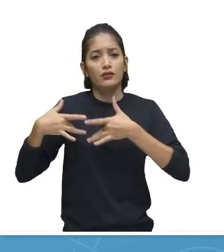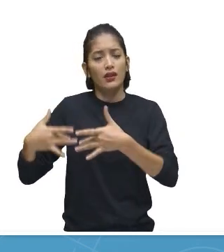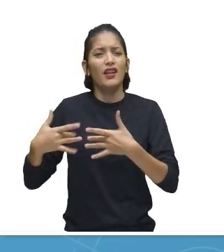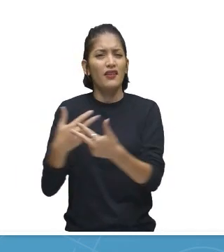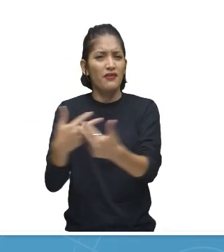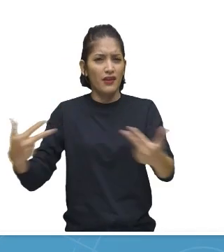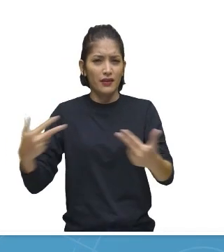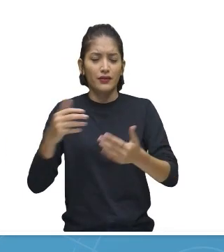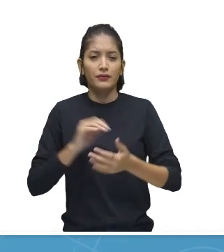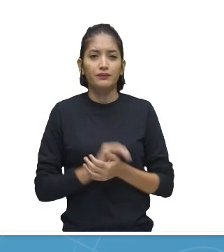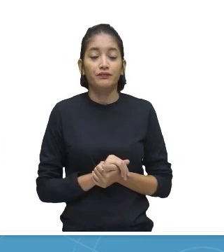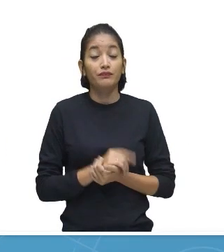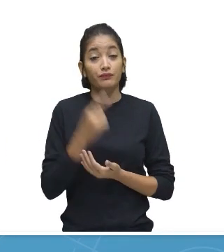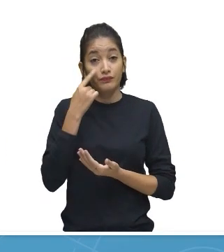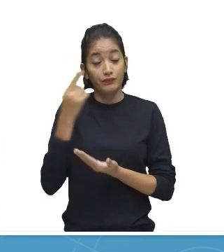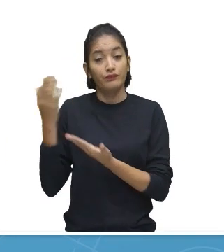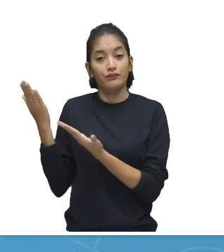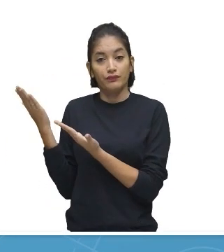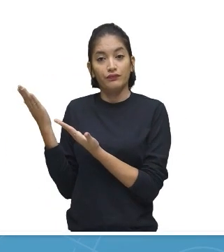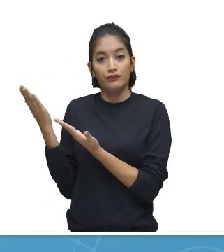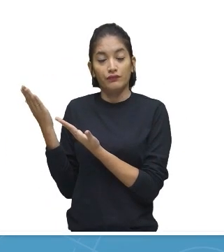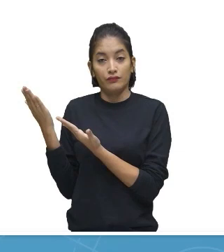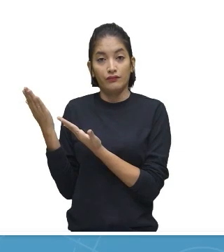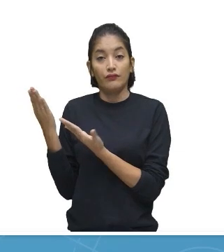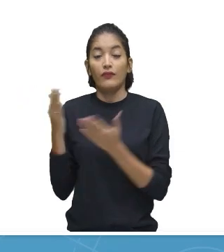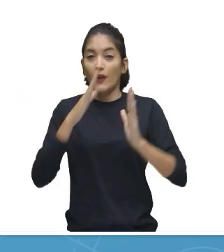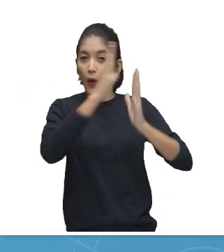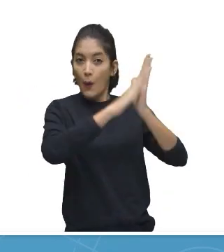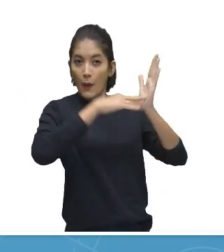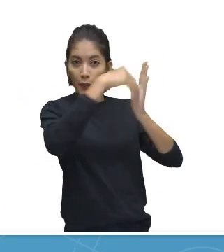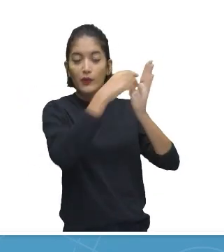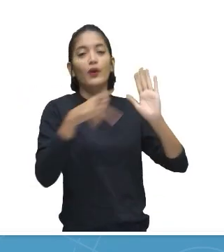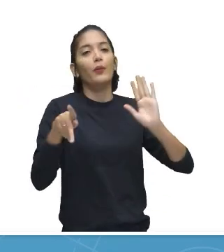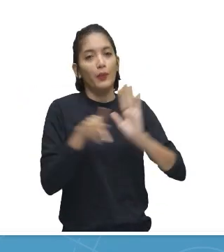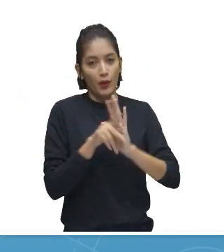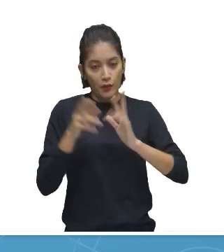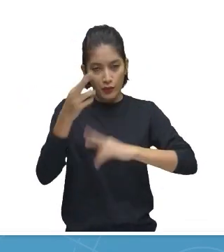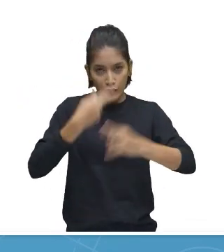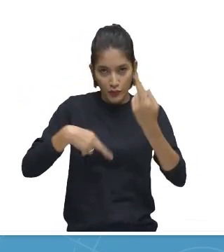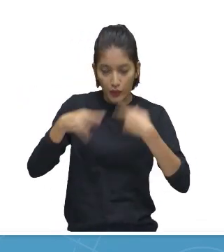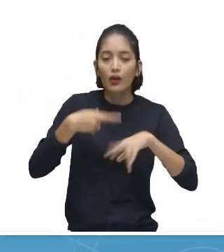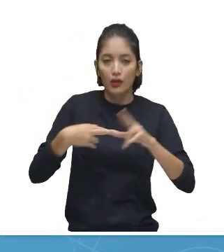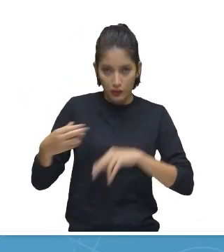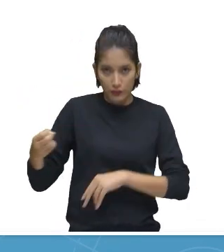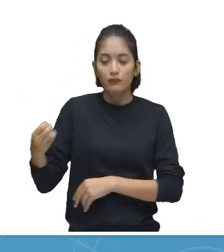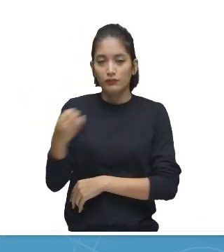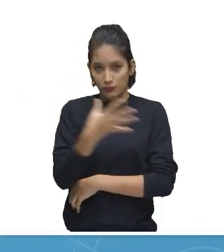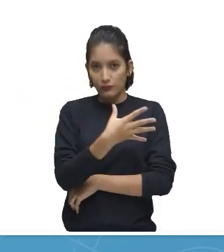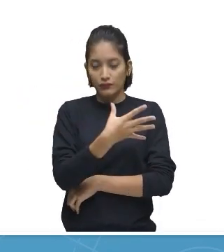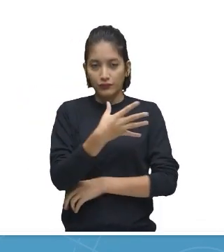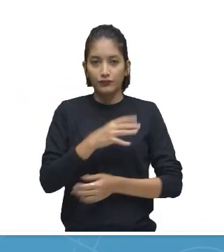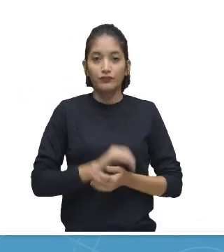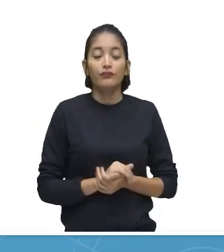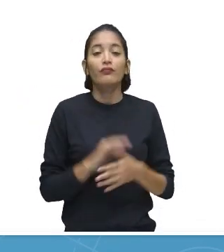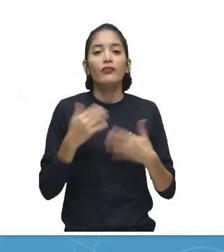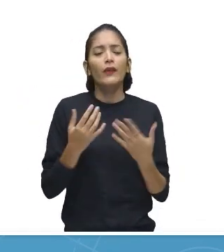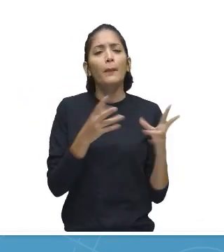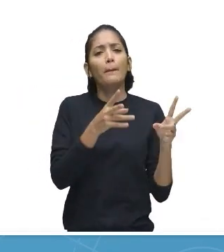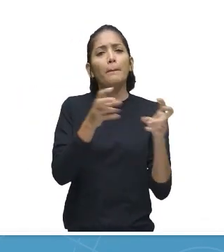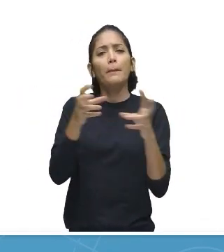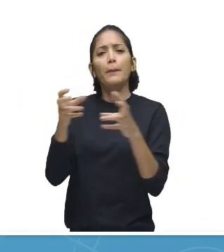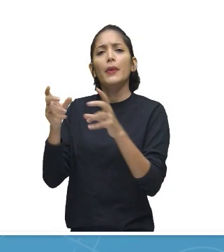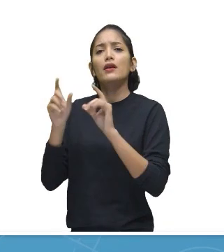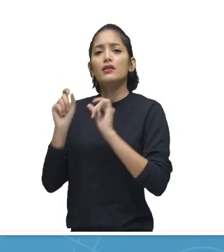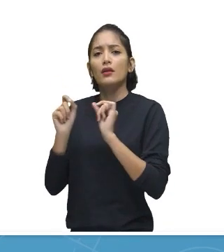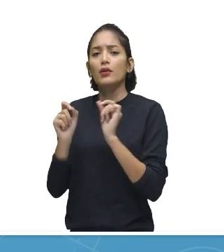ver aqui uma obra do Renascimento, né? A gente tem o Nascimento da Vênus, que é o nome dessa obra, e a gente já percebe que, inclusive,